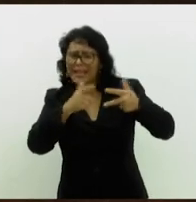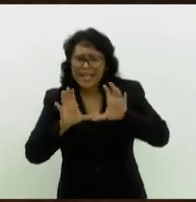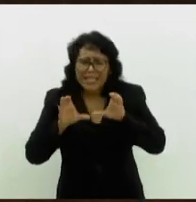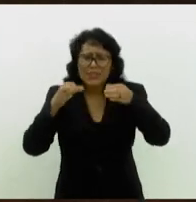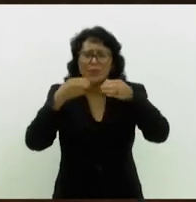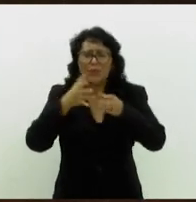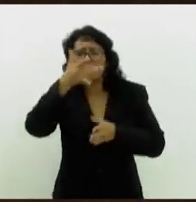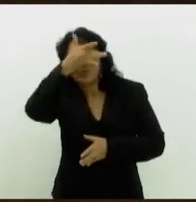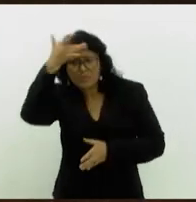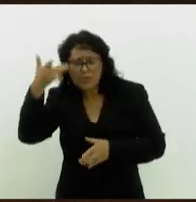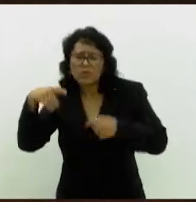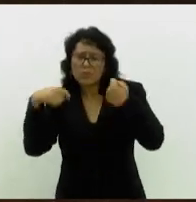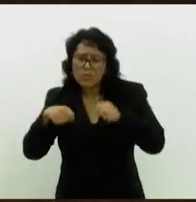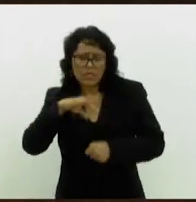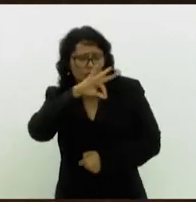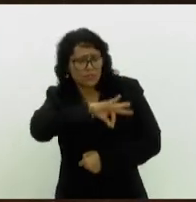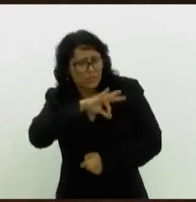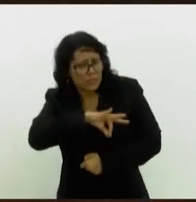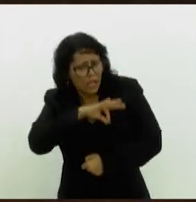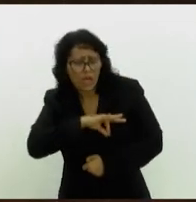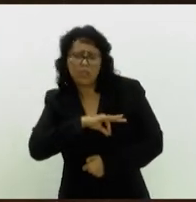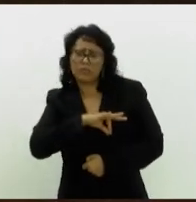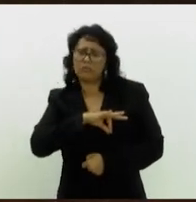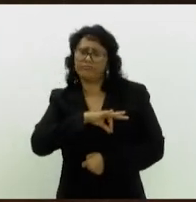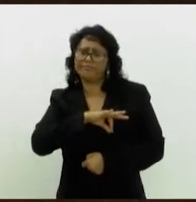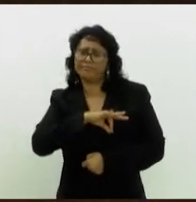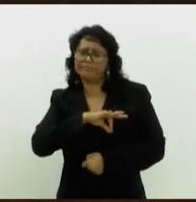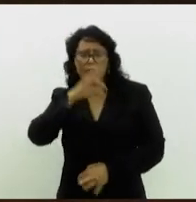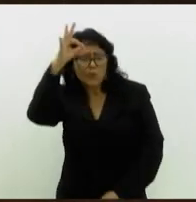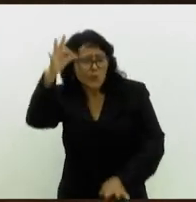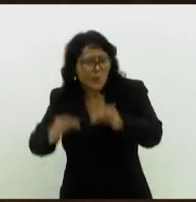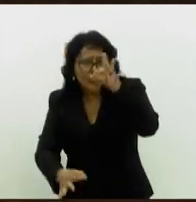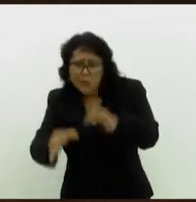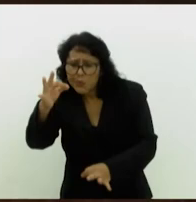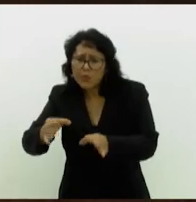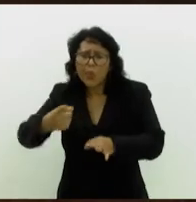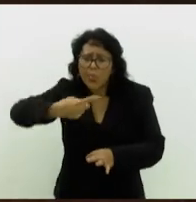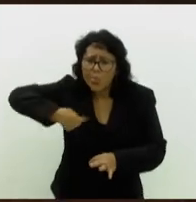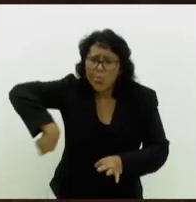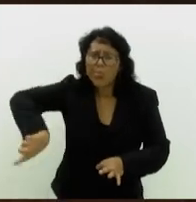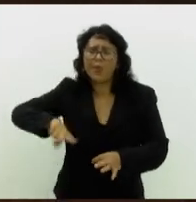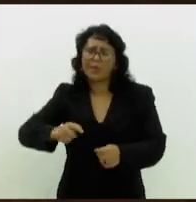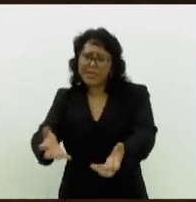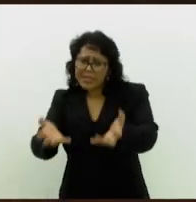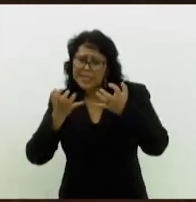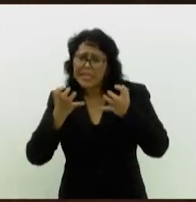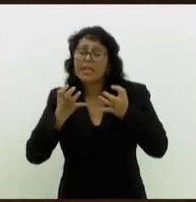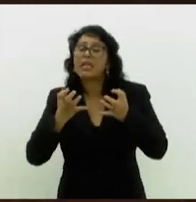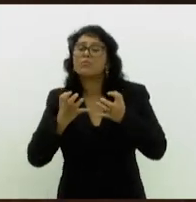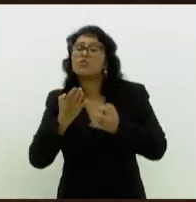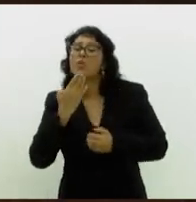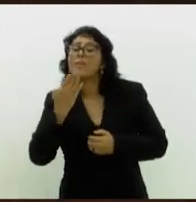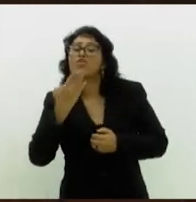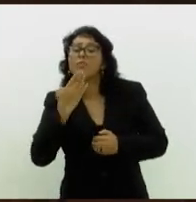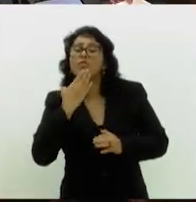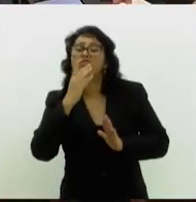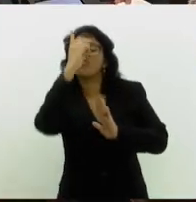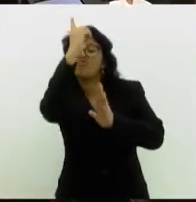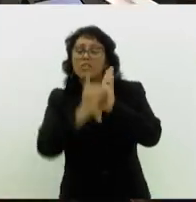estamos exatamente aqui sendo solidários e cobrando esses direitos Muito